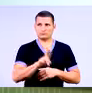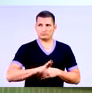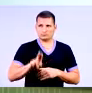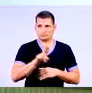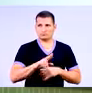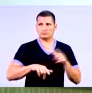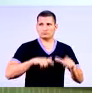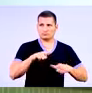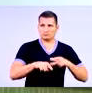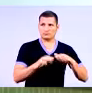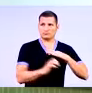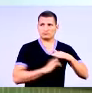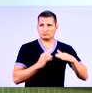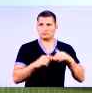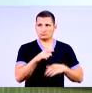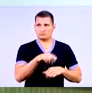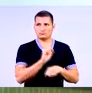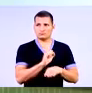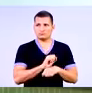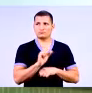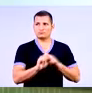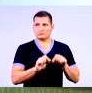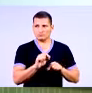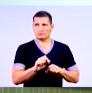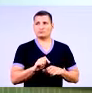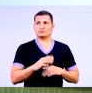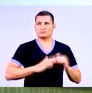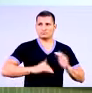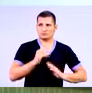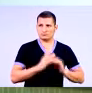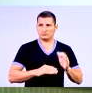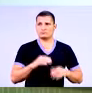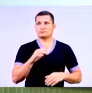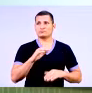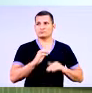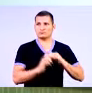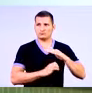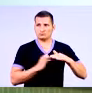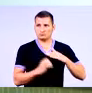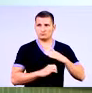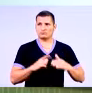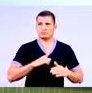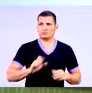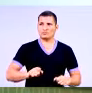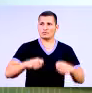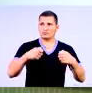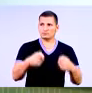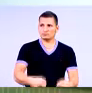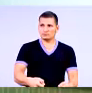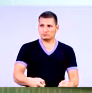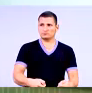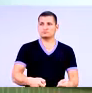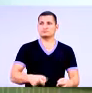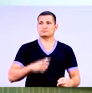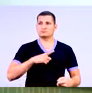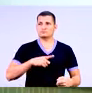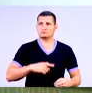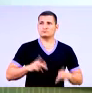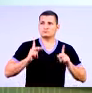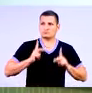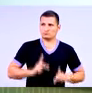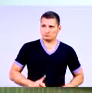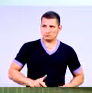espera o quê? Que os profissionais que estão na empresa estejam devidamente capacitados e tenham uma conduta